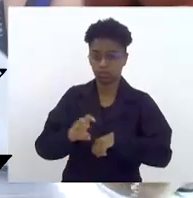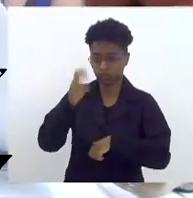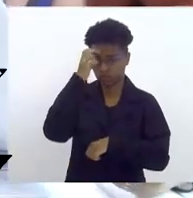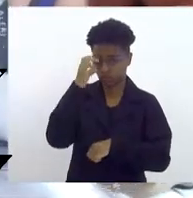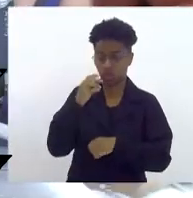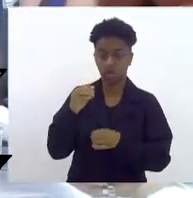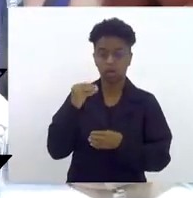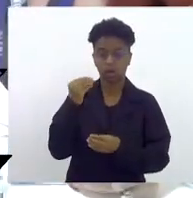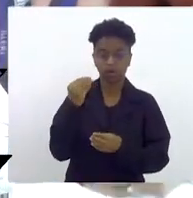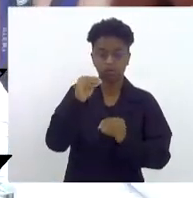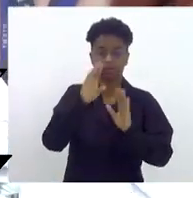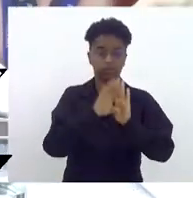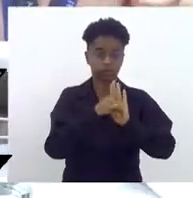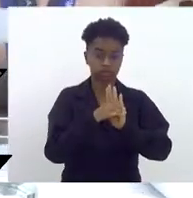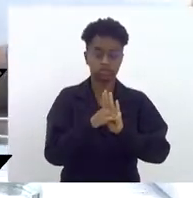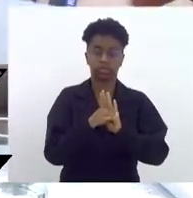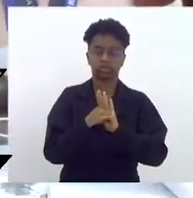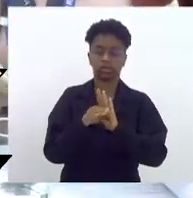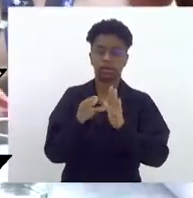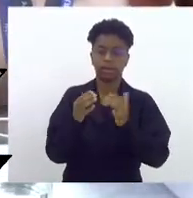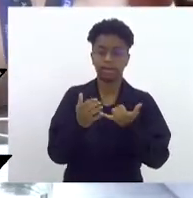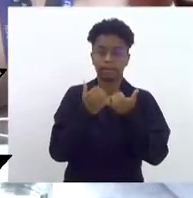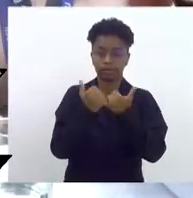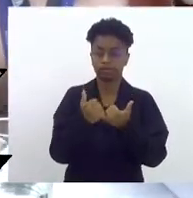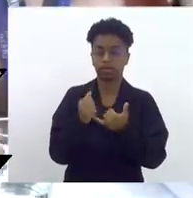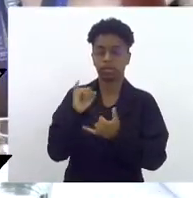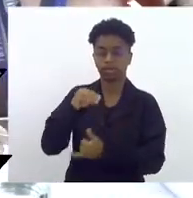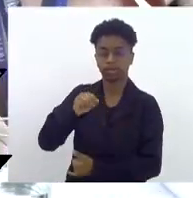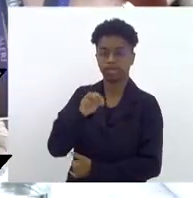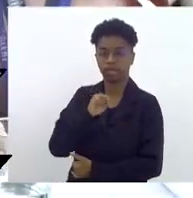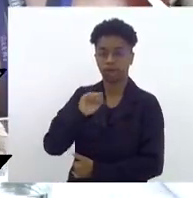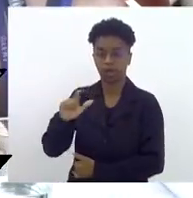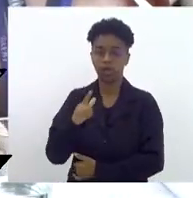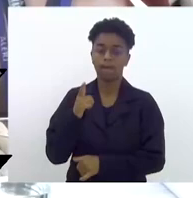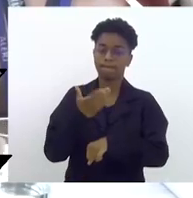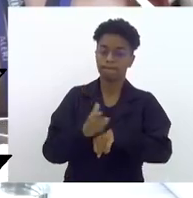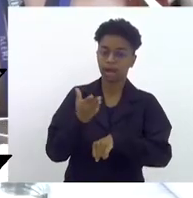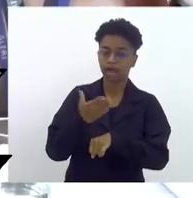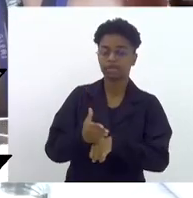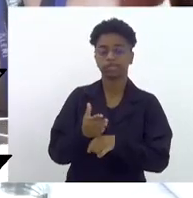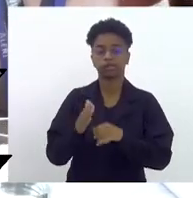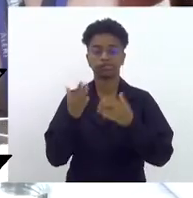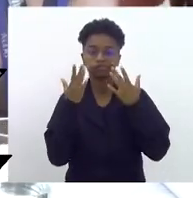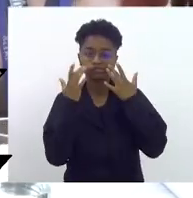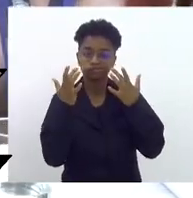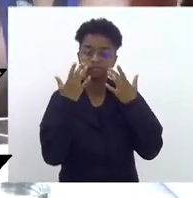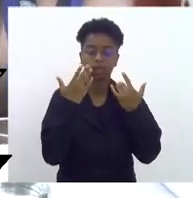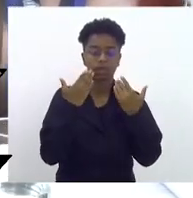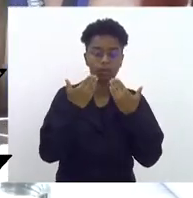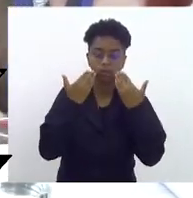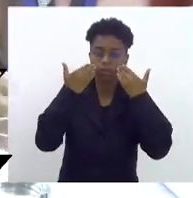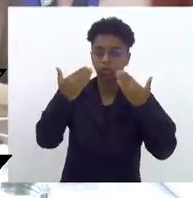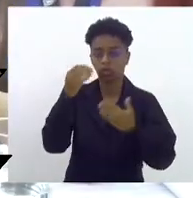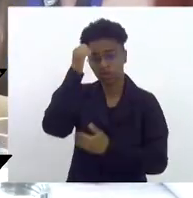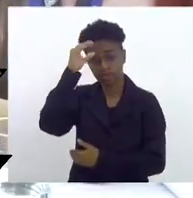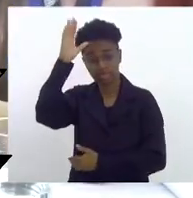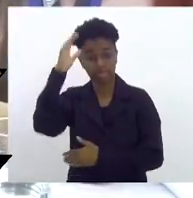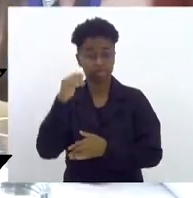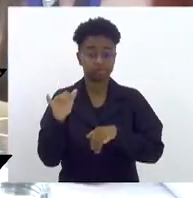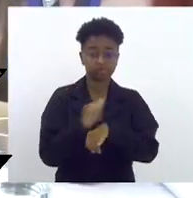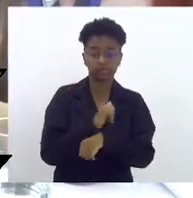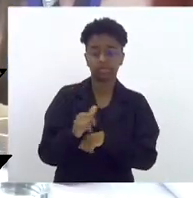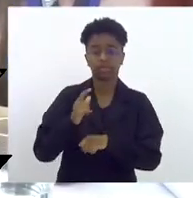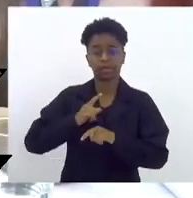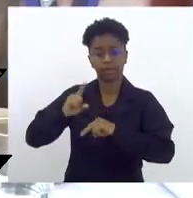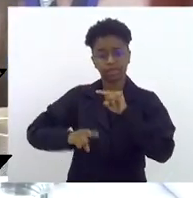como patrimônio imaterial as práticas as representações expressões conhecimentos e técnicas com os instrumentos objetos